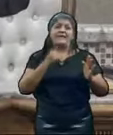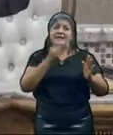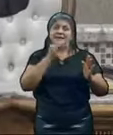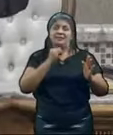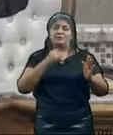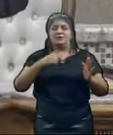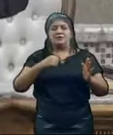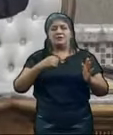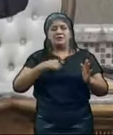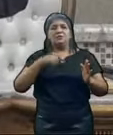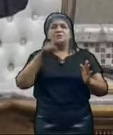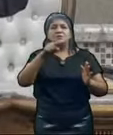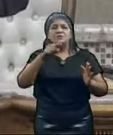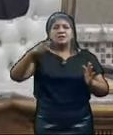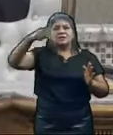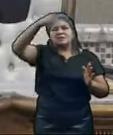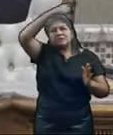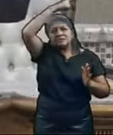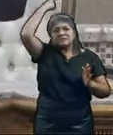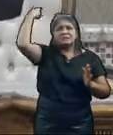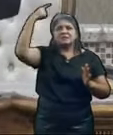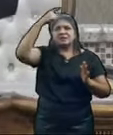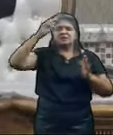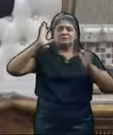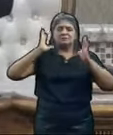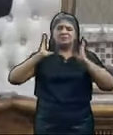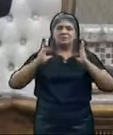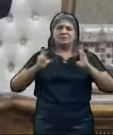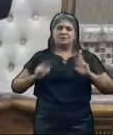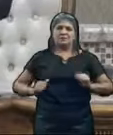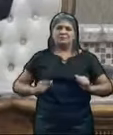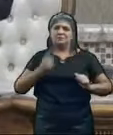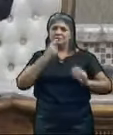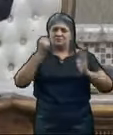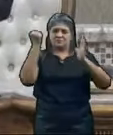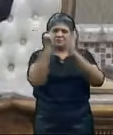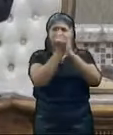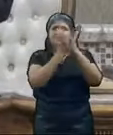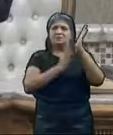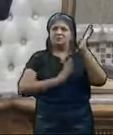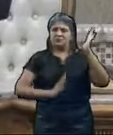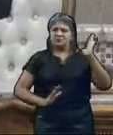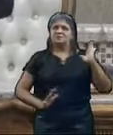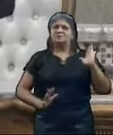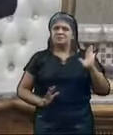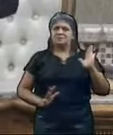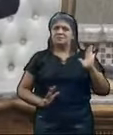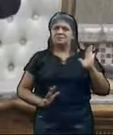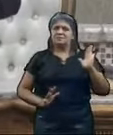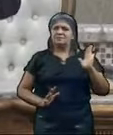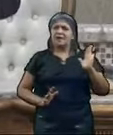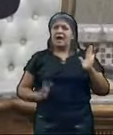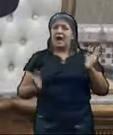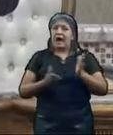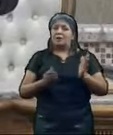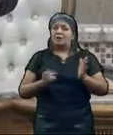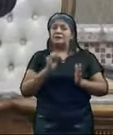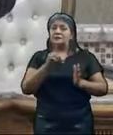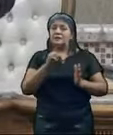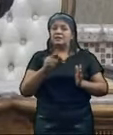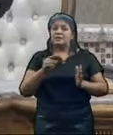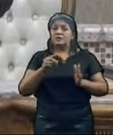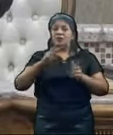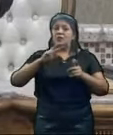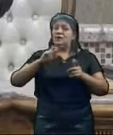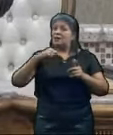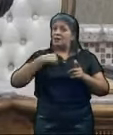eu quero é verdade então quando você tem uma vida que expressa espelha a